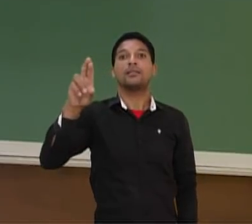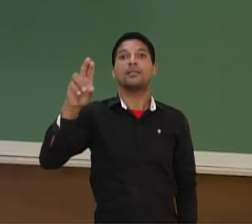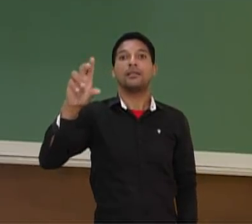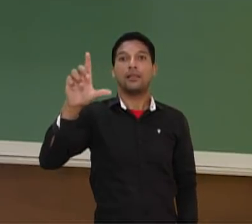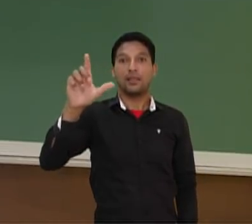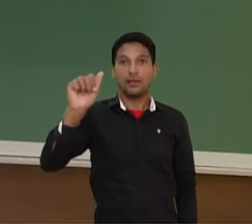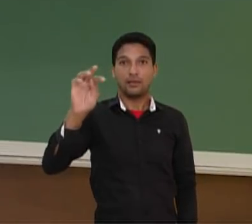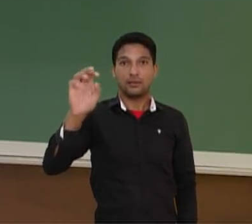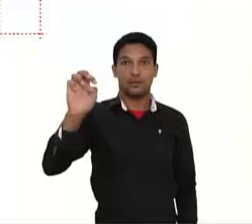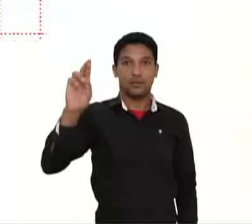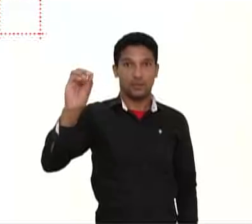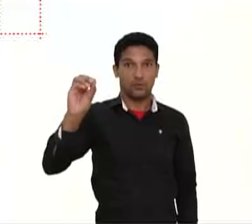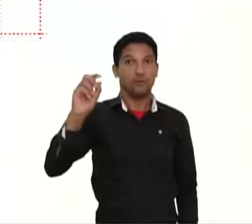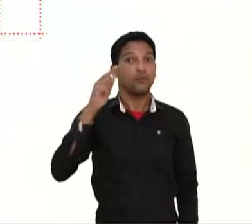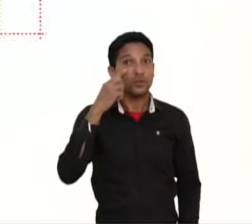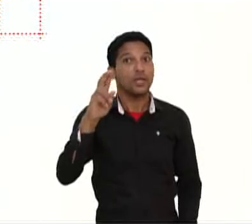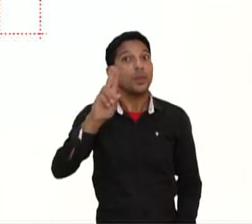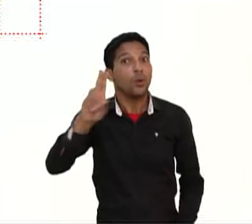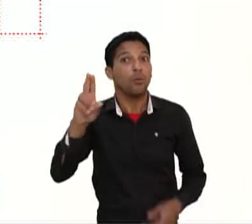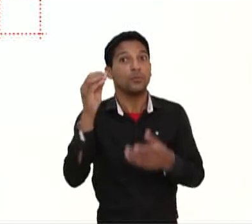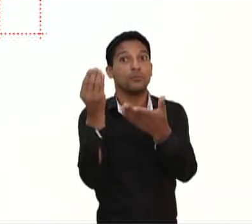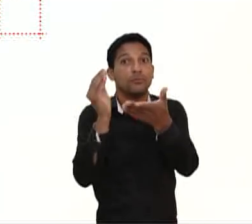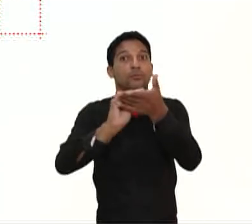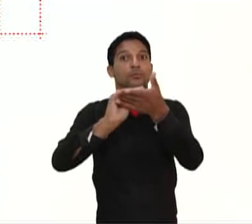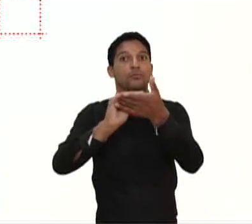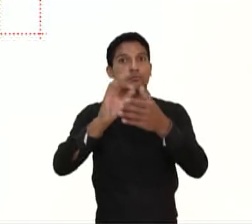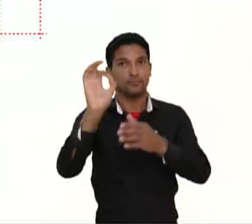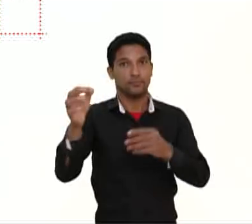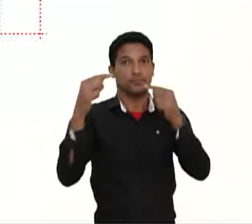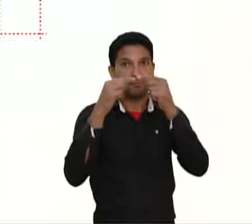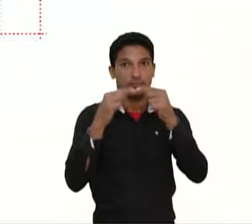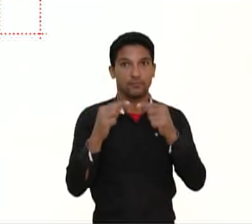um deles. Tá? Eu já volto para ver se os seus nomes estão corretos ali.